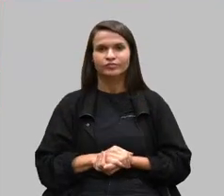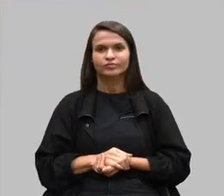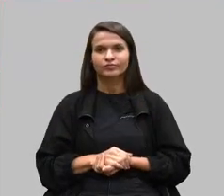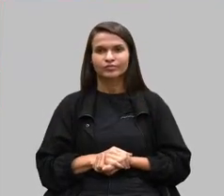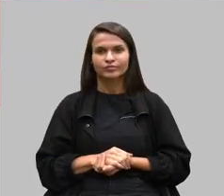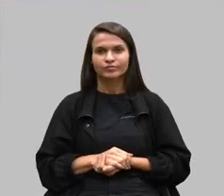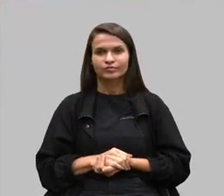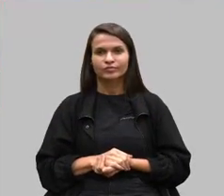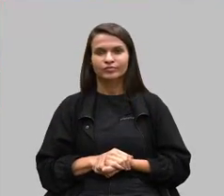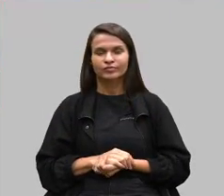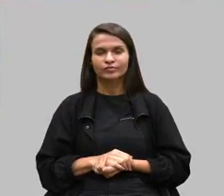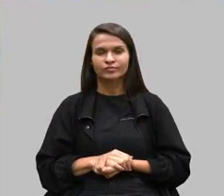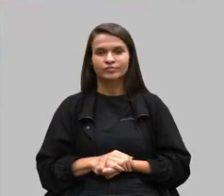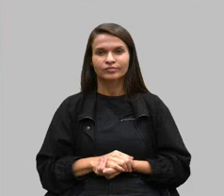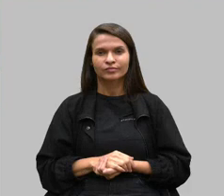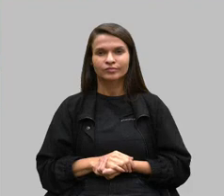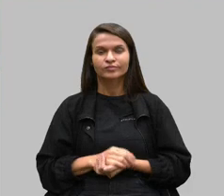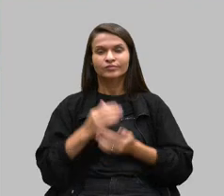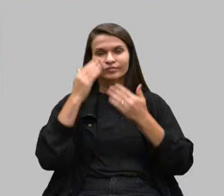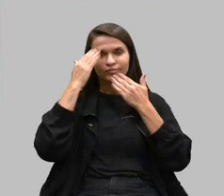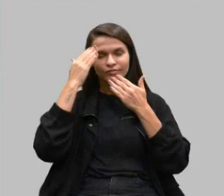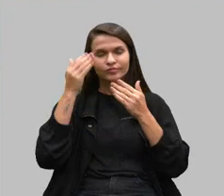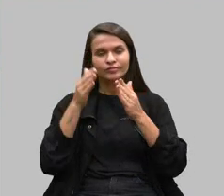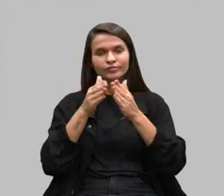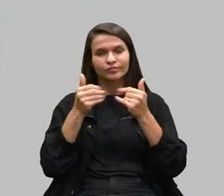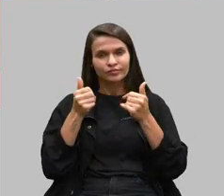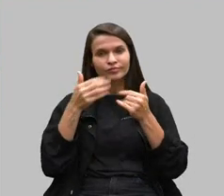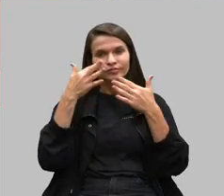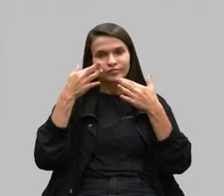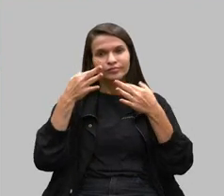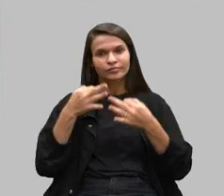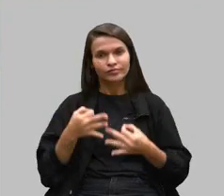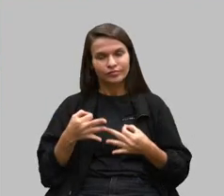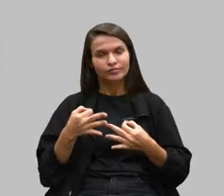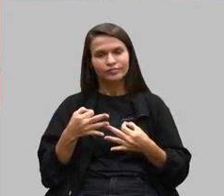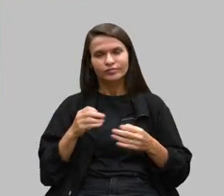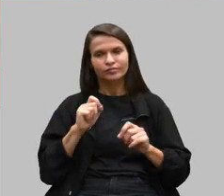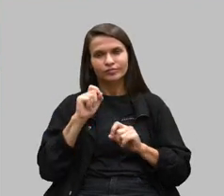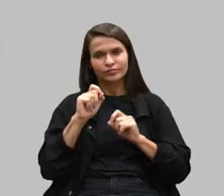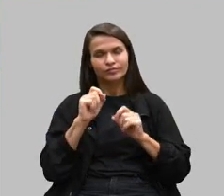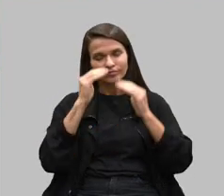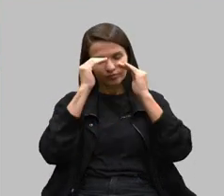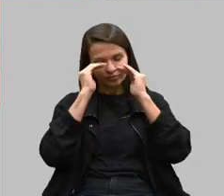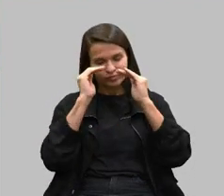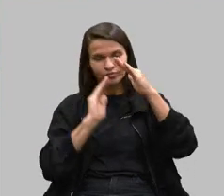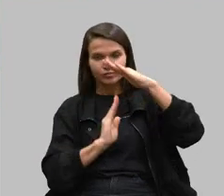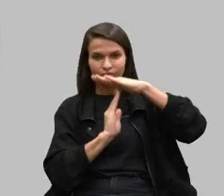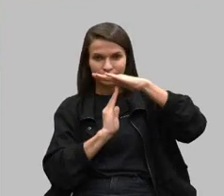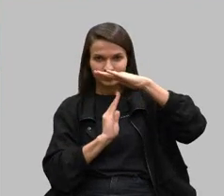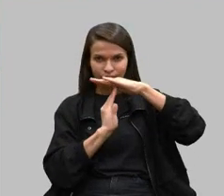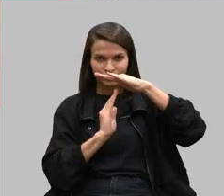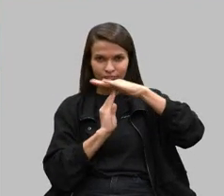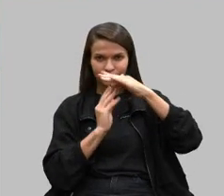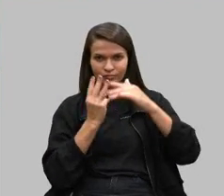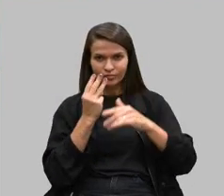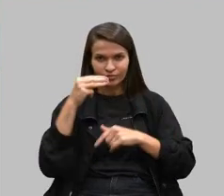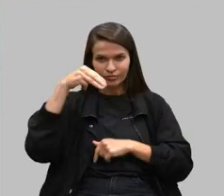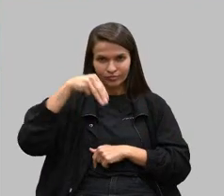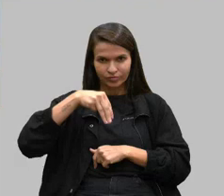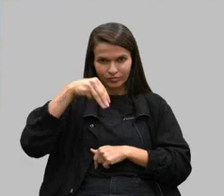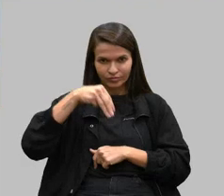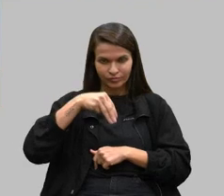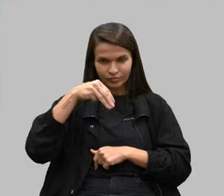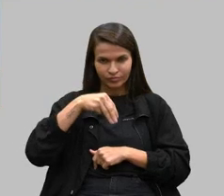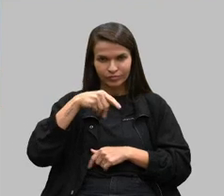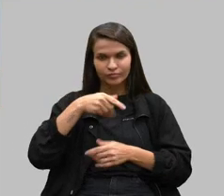obrigado obrigado solicitamos a compreensão no sentido de que respeitem o tempo limite de 3 minutos para